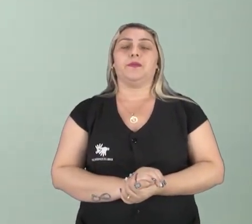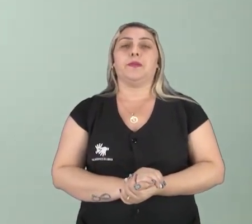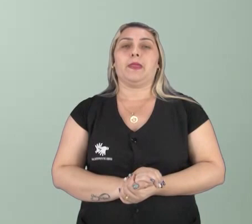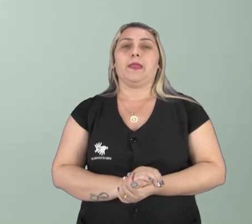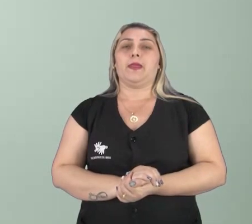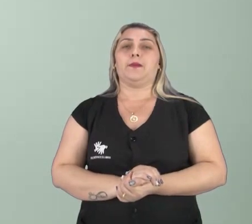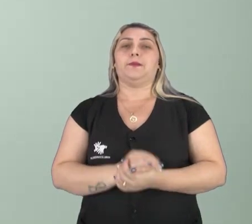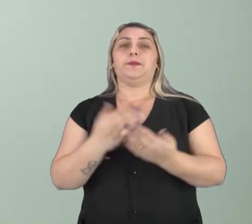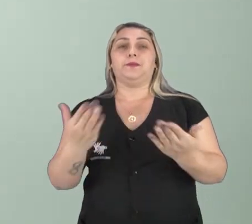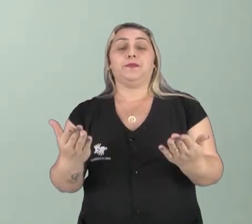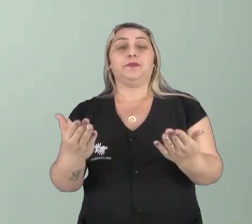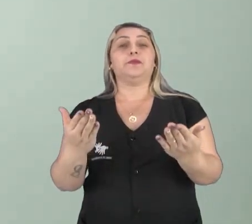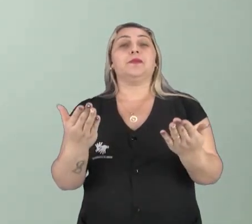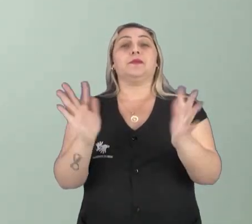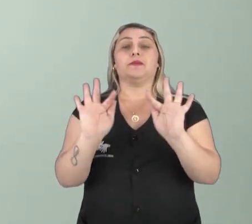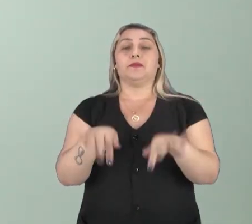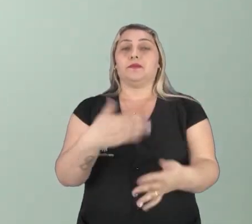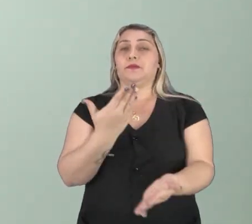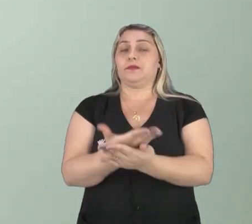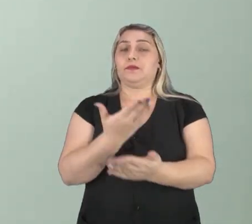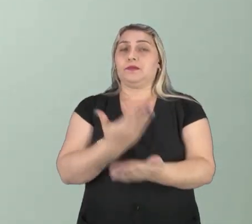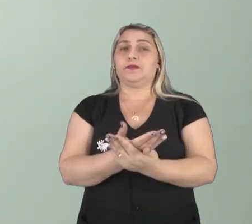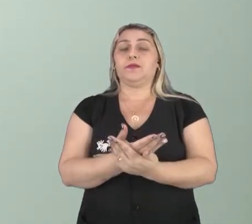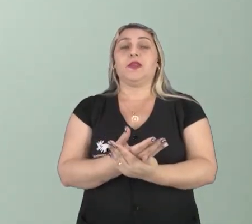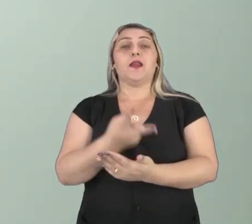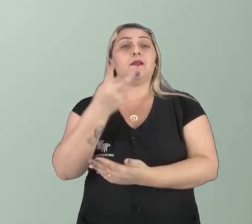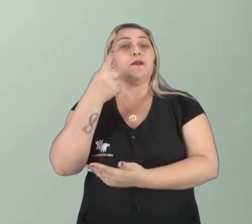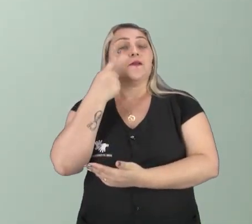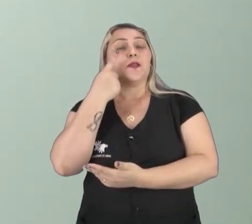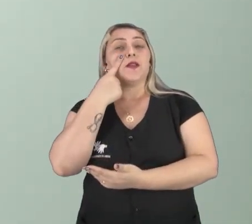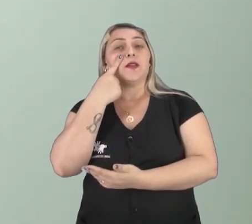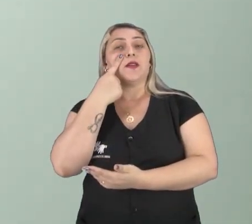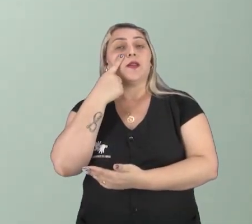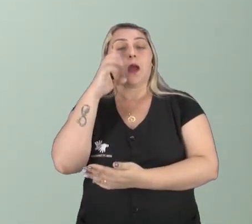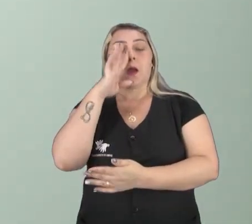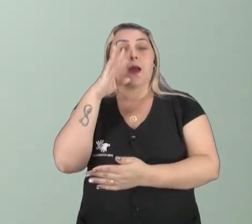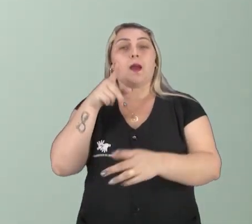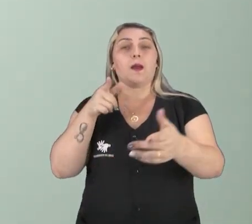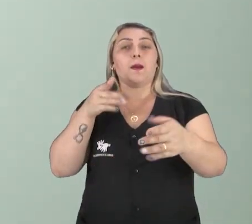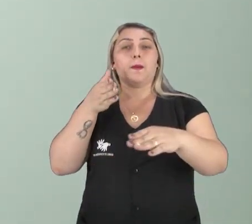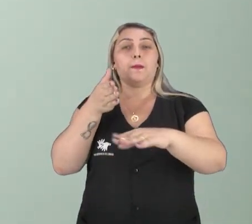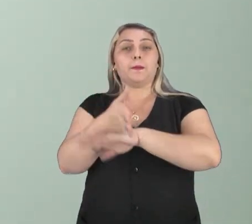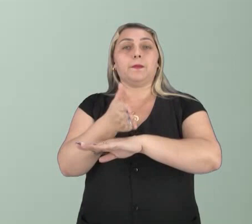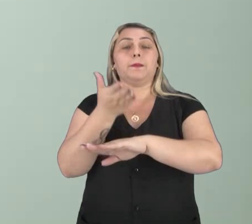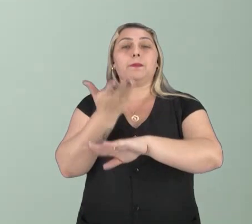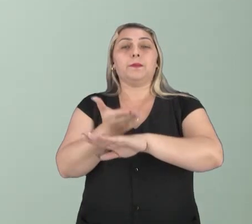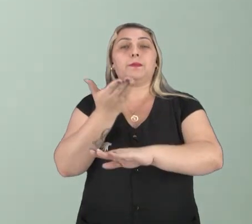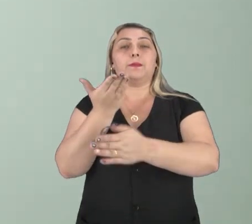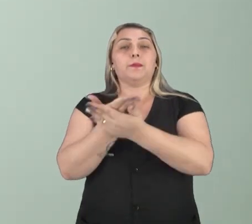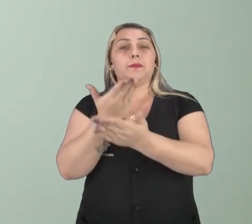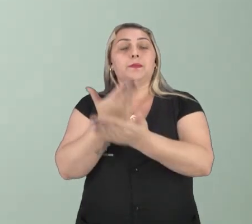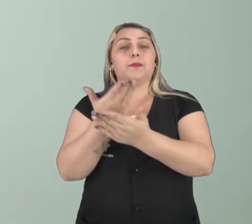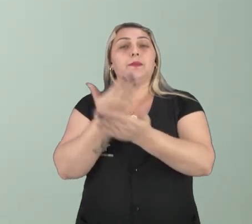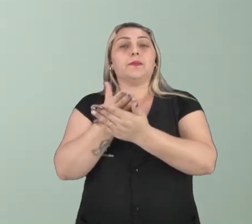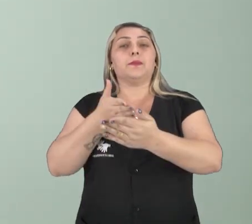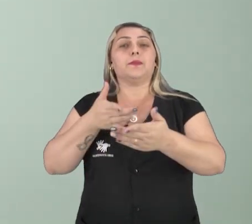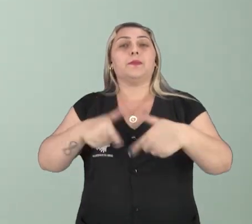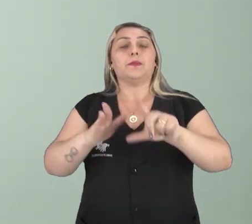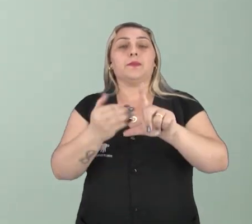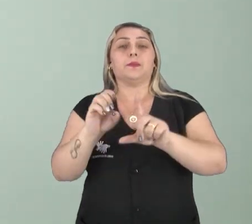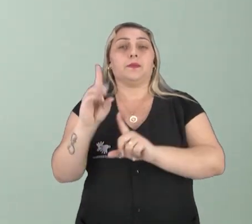tá? É isso, por hoje é só, tá certo? Vejam de novo essa aula lá na plataforma Eduque para retirar todas as